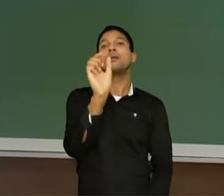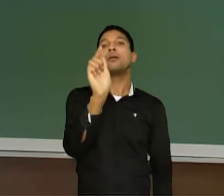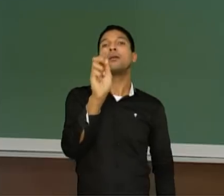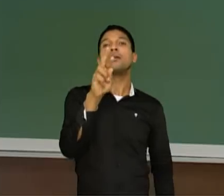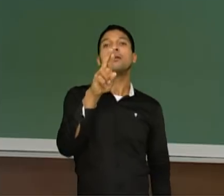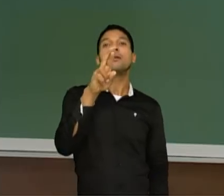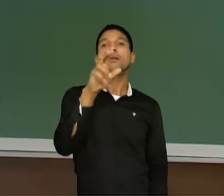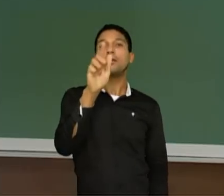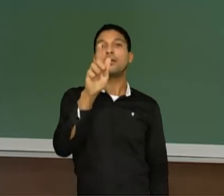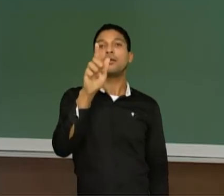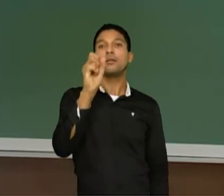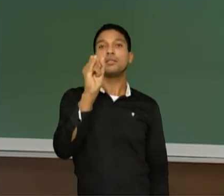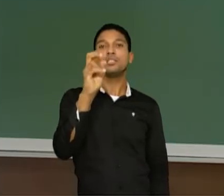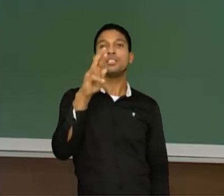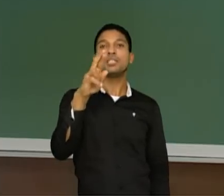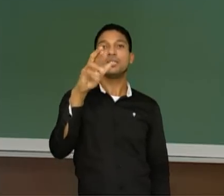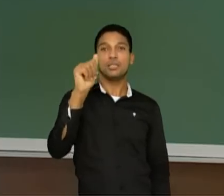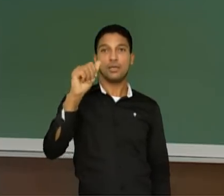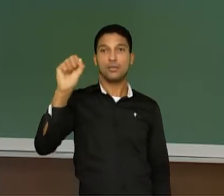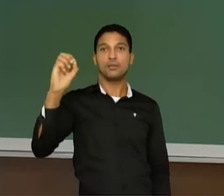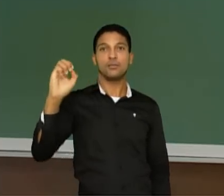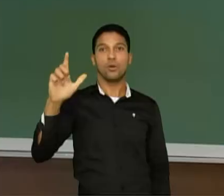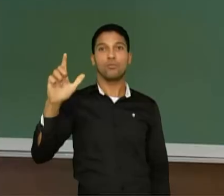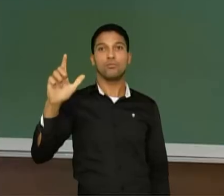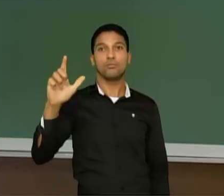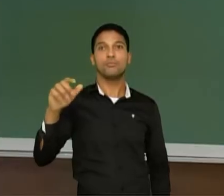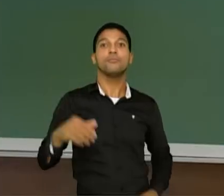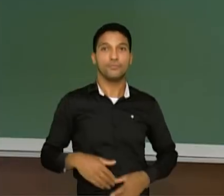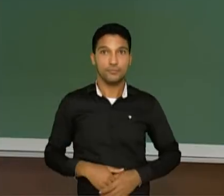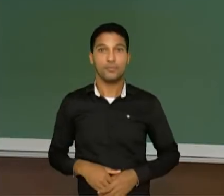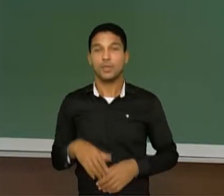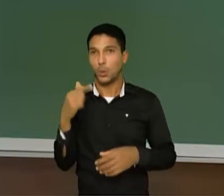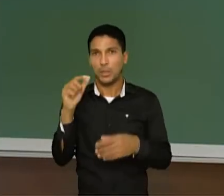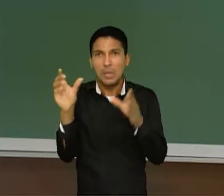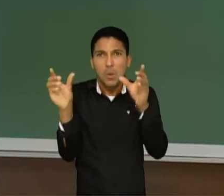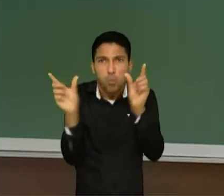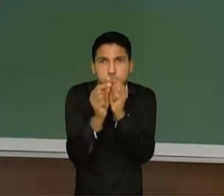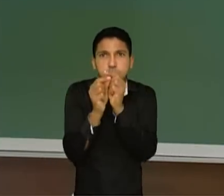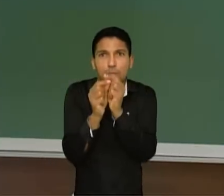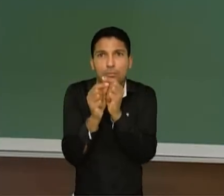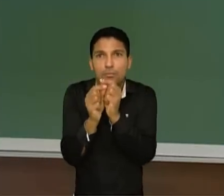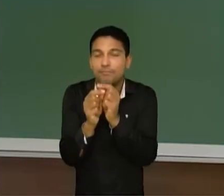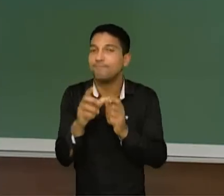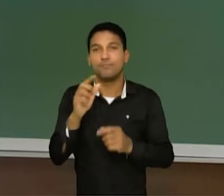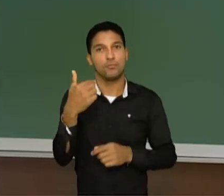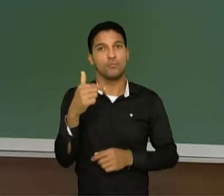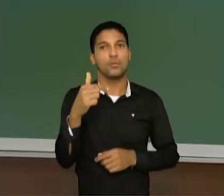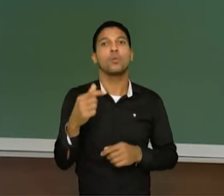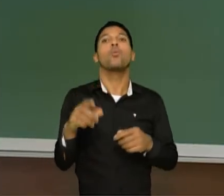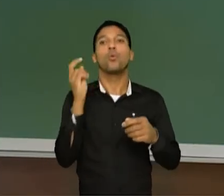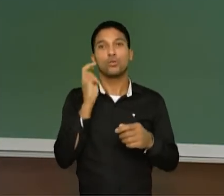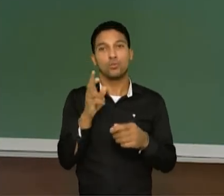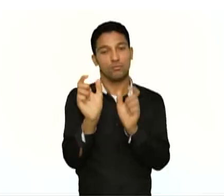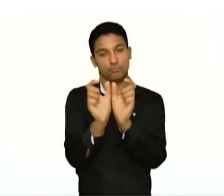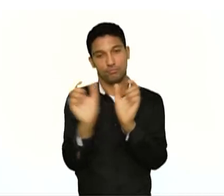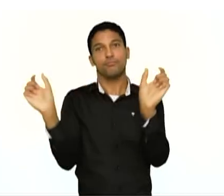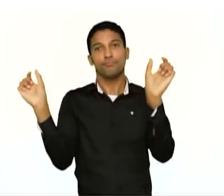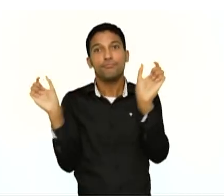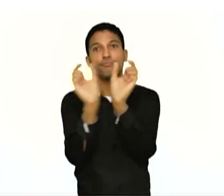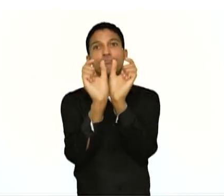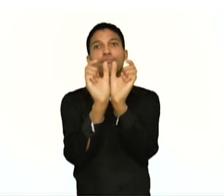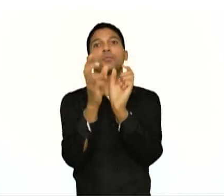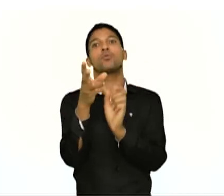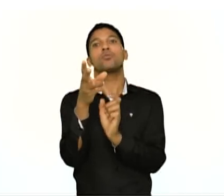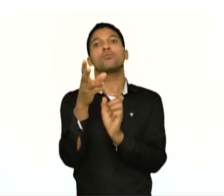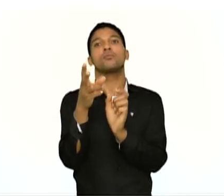Se tivesse havido redução de letras, nós teríamos por aglutinação, ok? Então, nós temos ali também